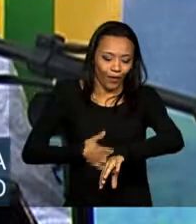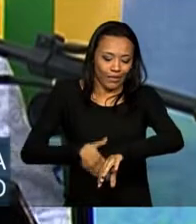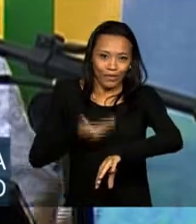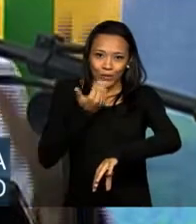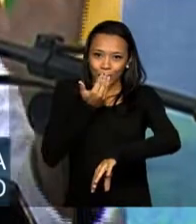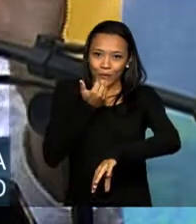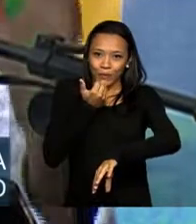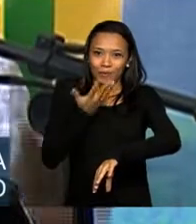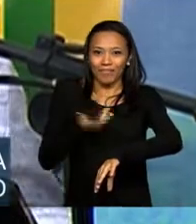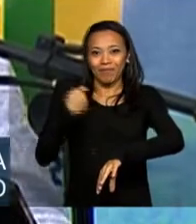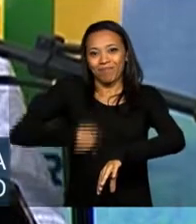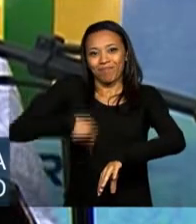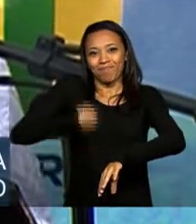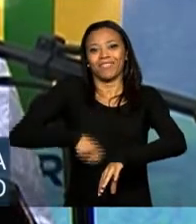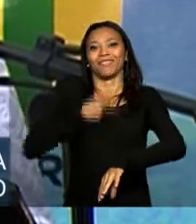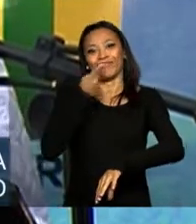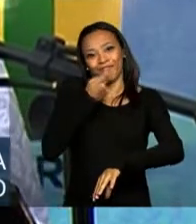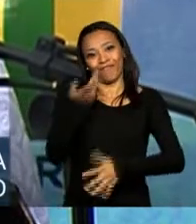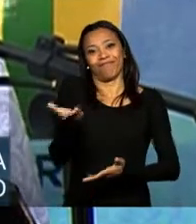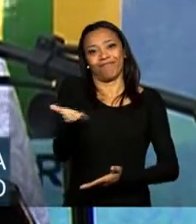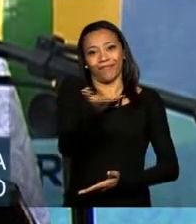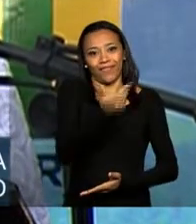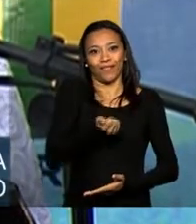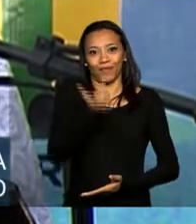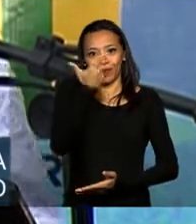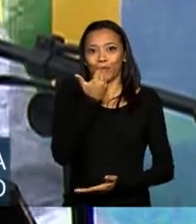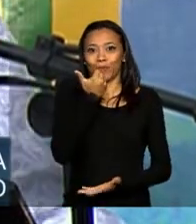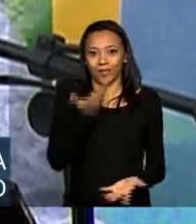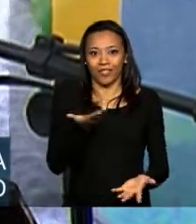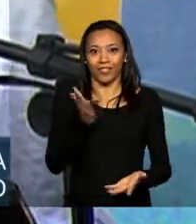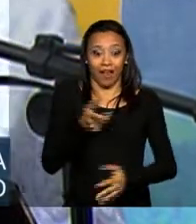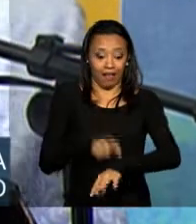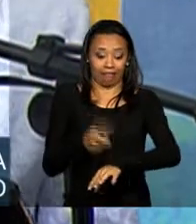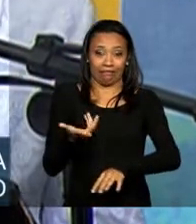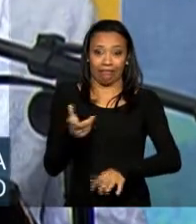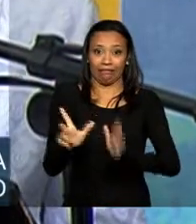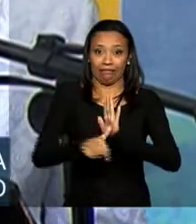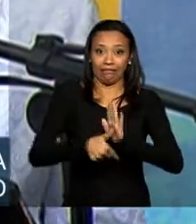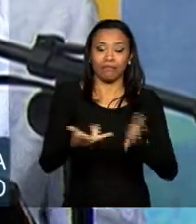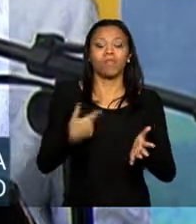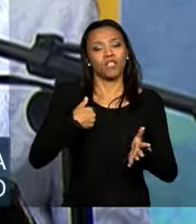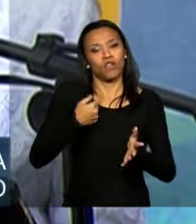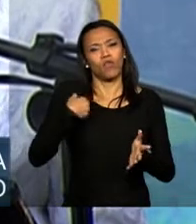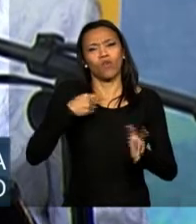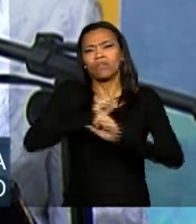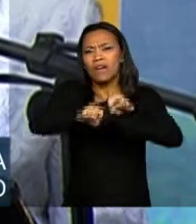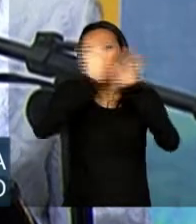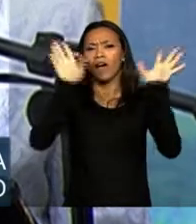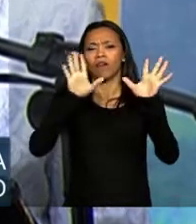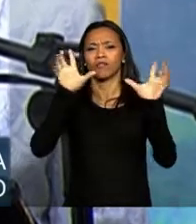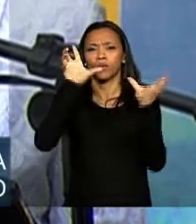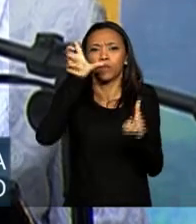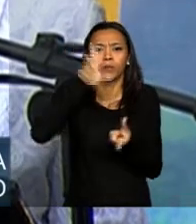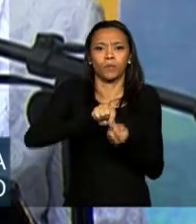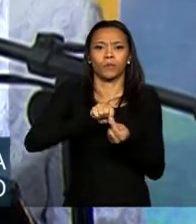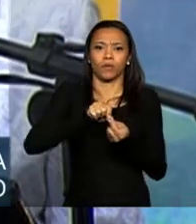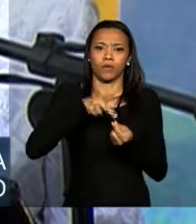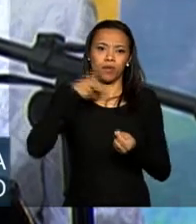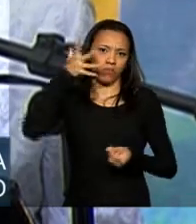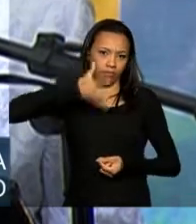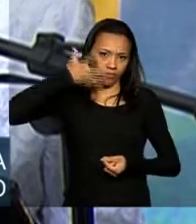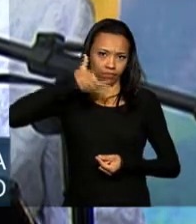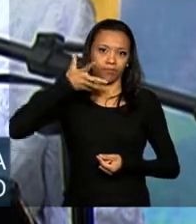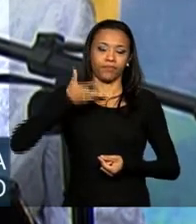sei que eu vou ter de falar mas eu vou ser objetiva não falar e por isso eu quero dizer para